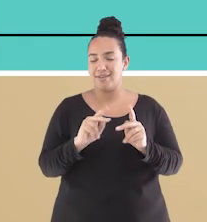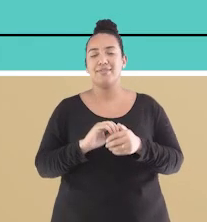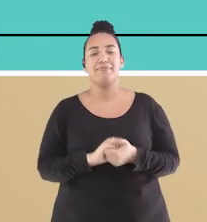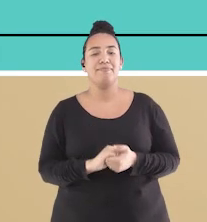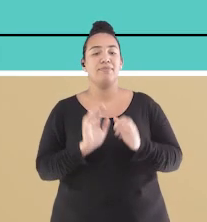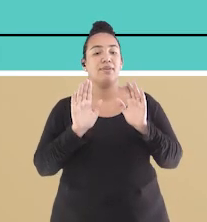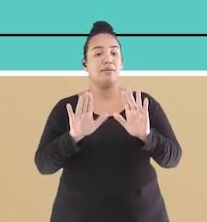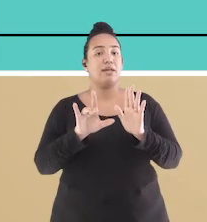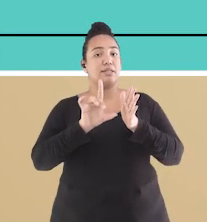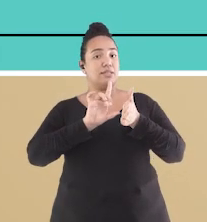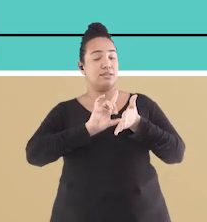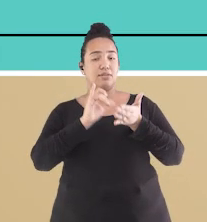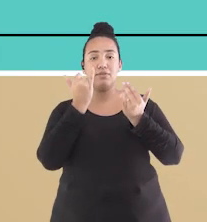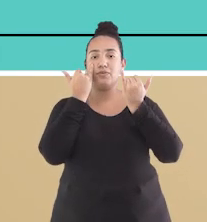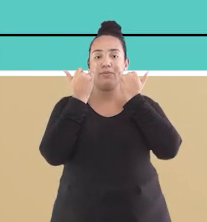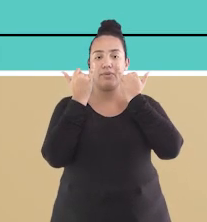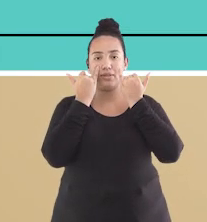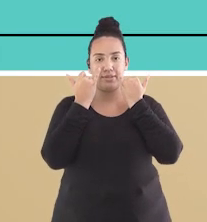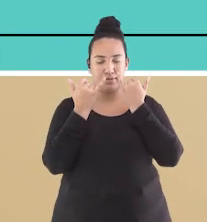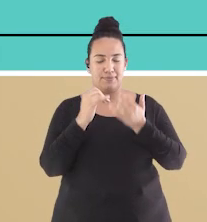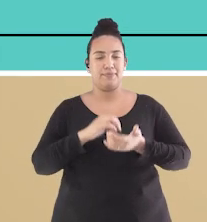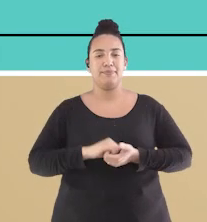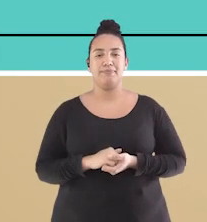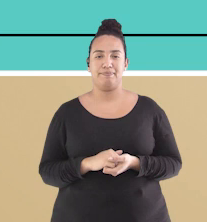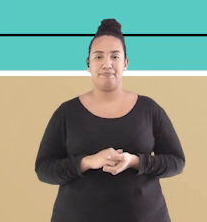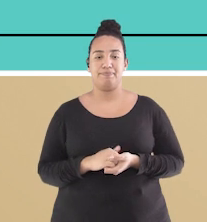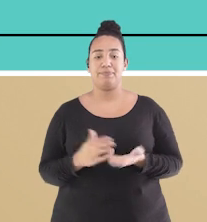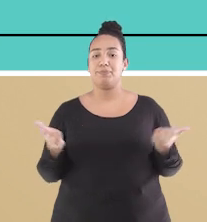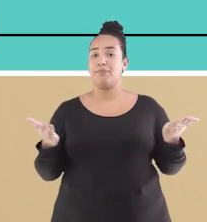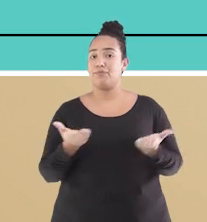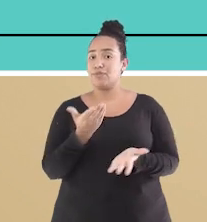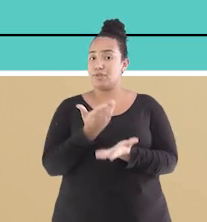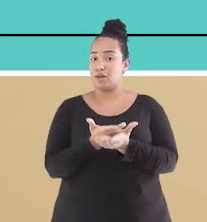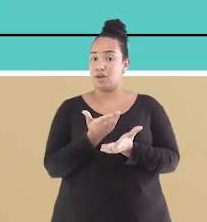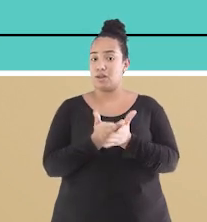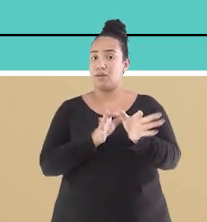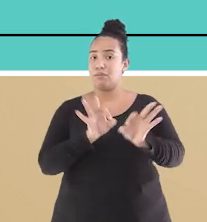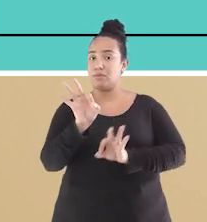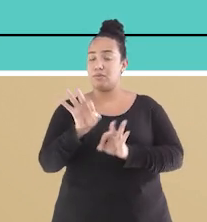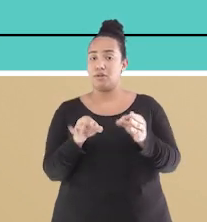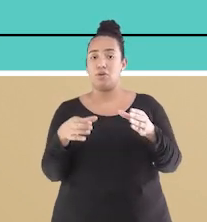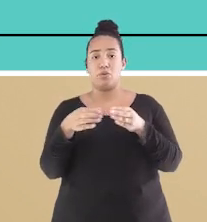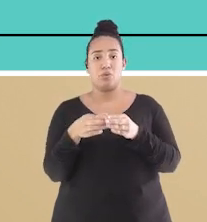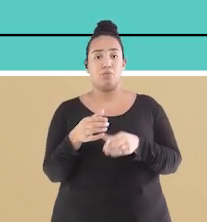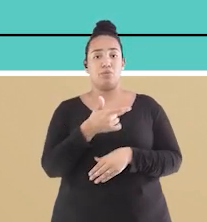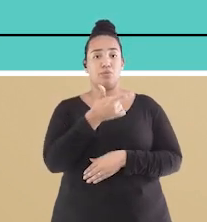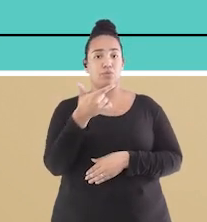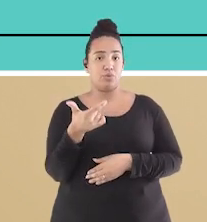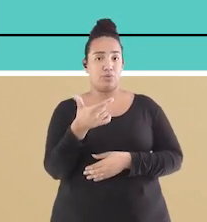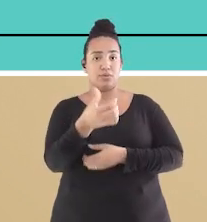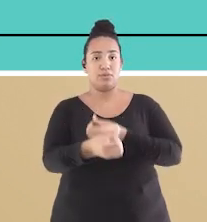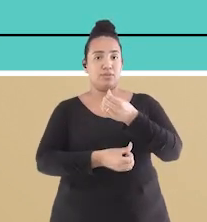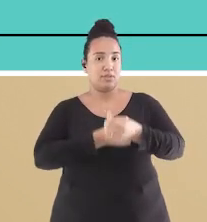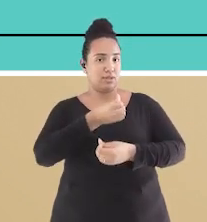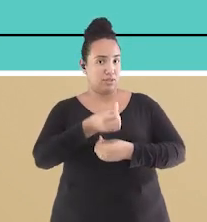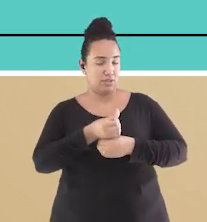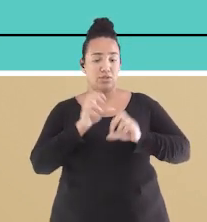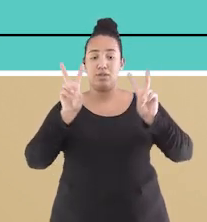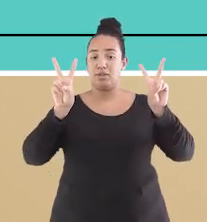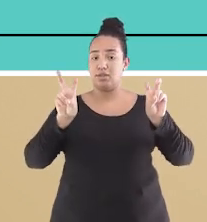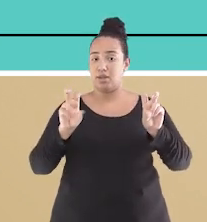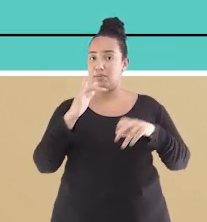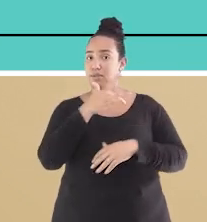antes vou passar algumas informações sobre a aula. Essa aula foi planejada para o segundo ciclo da EJA, que tem como eixo